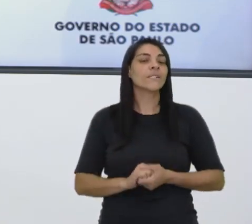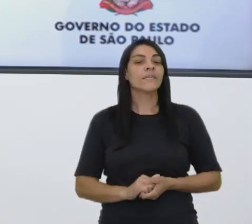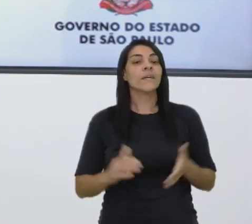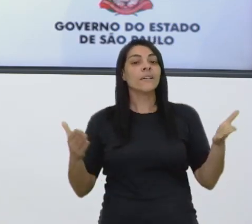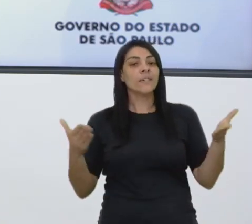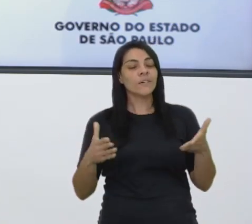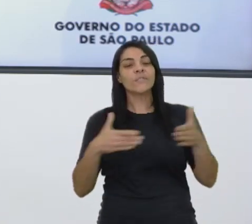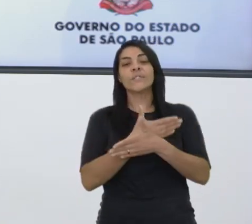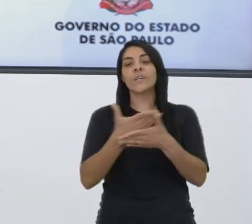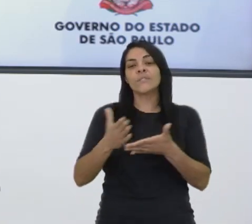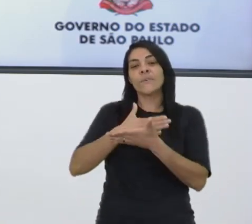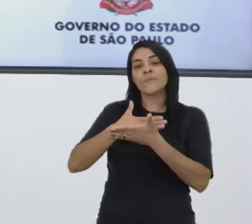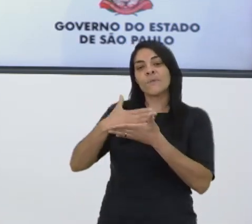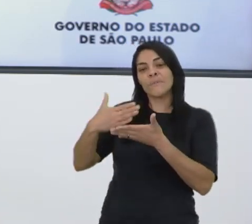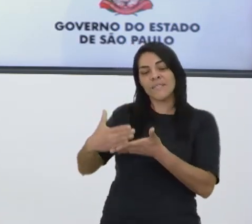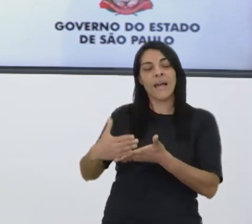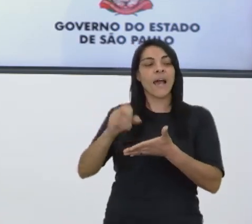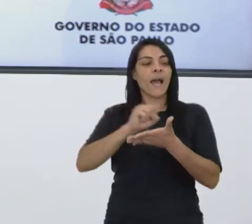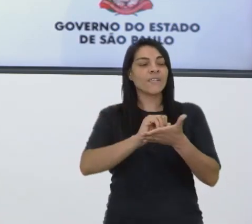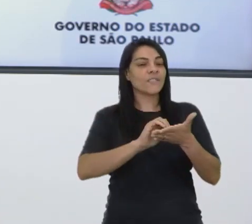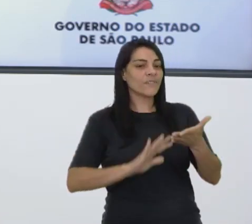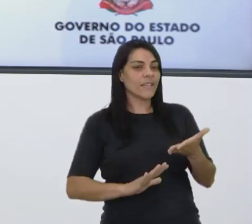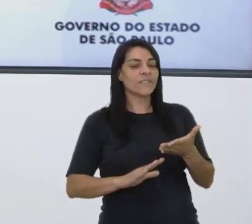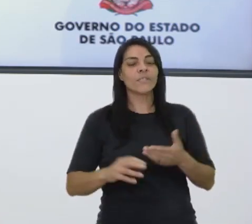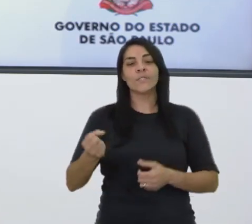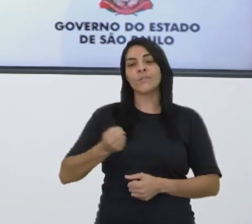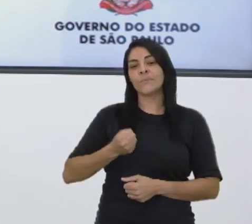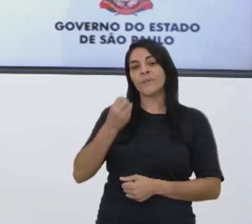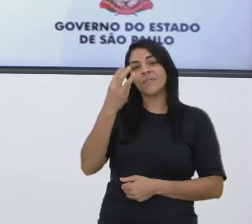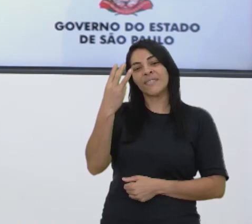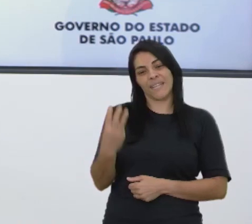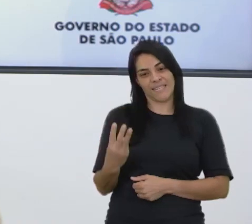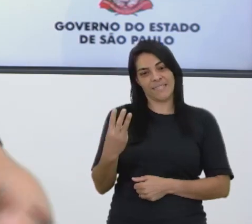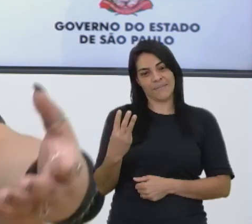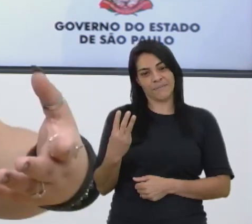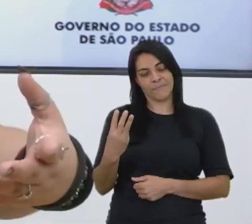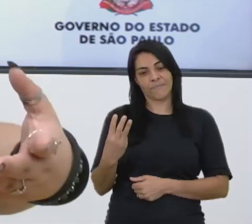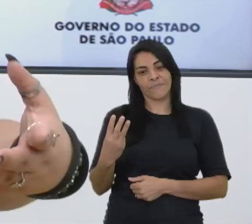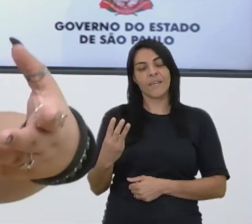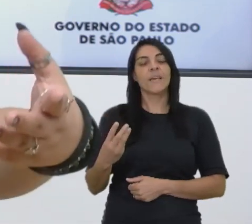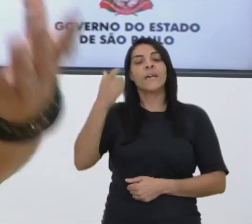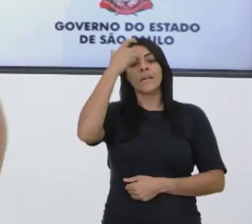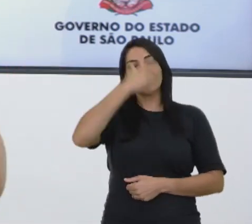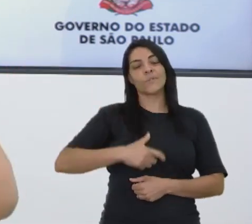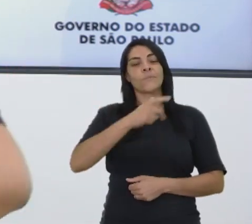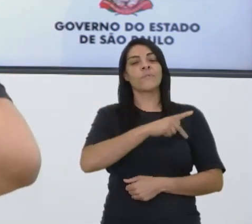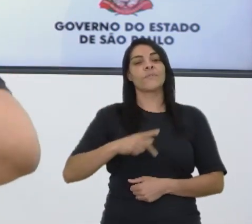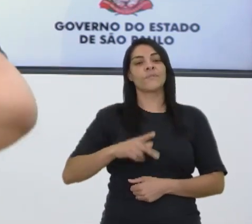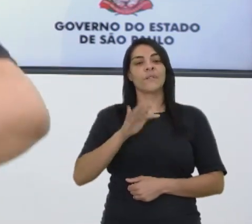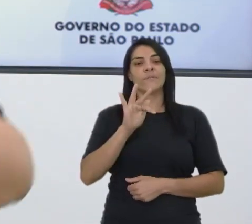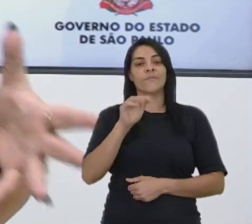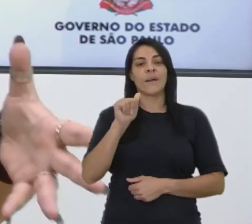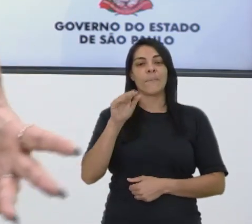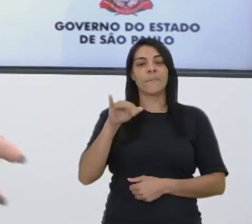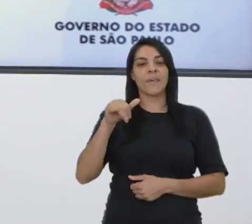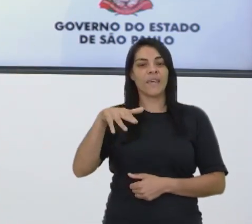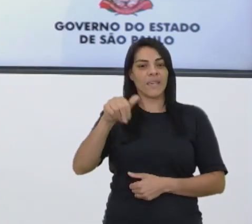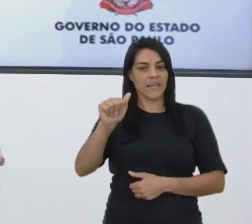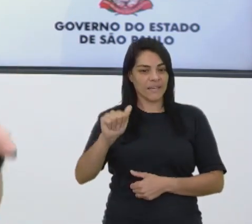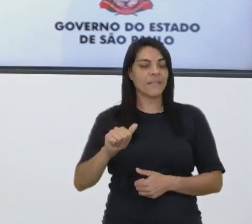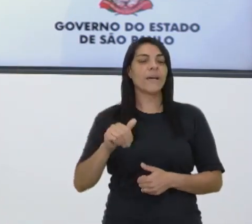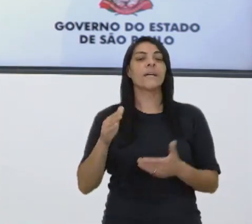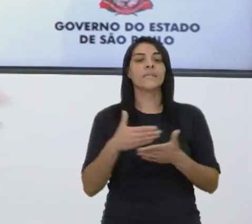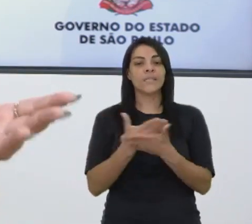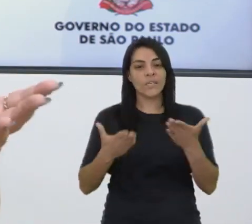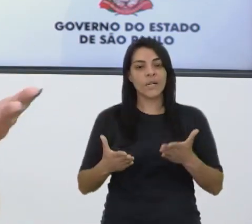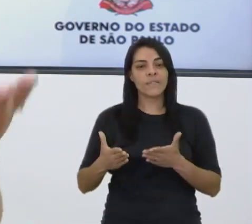a gente vai dar início aí à nossa atividade de número 3. Eu sou a professora Fabiana e, já que já estamos aí nesse